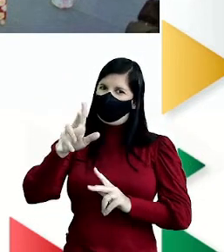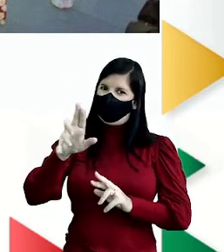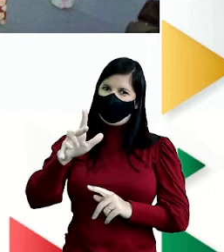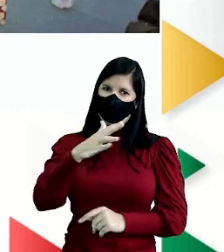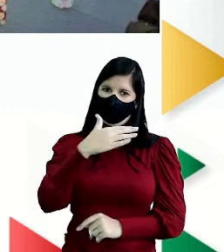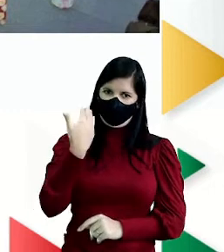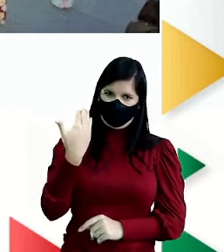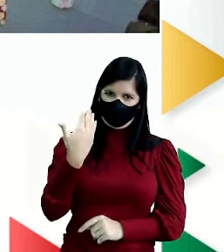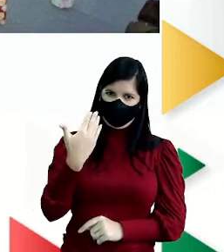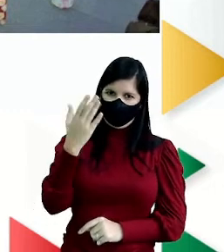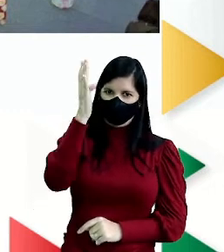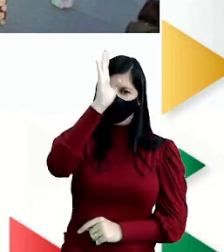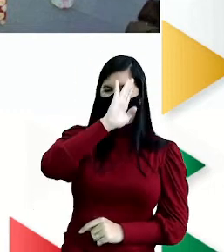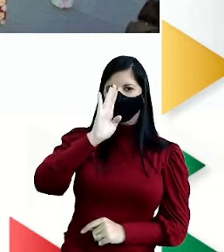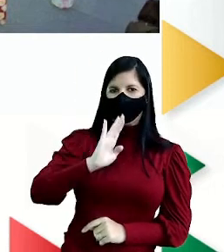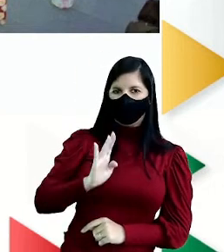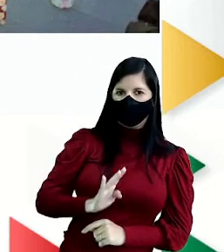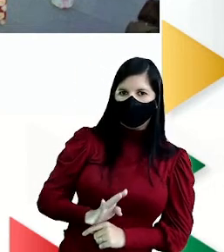gente tem aqui